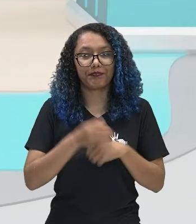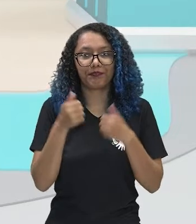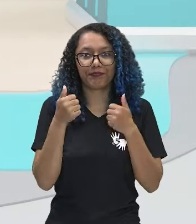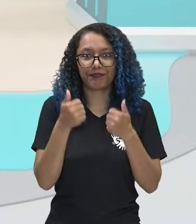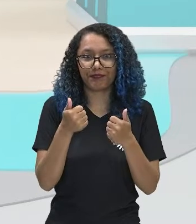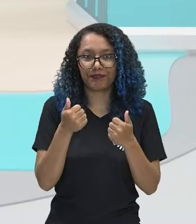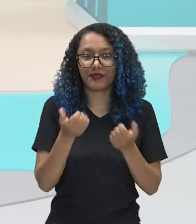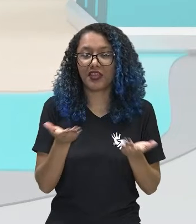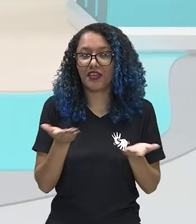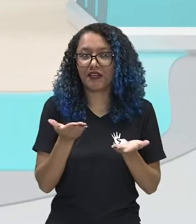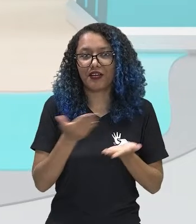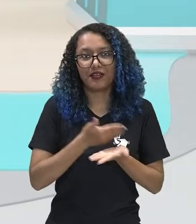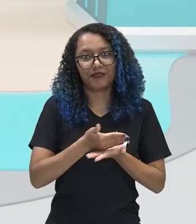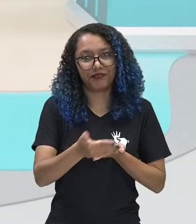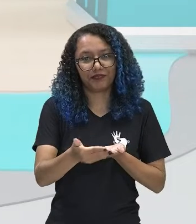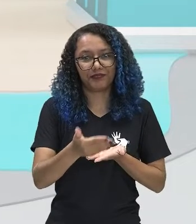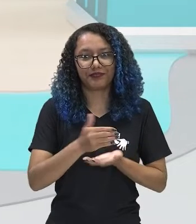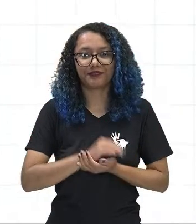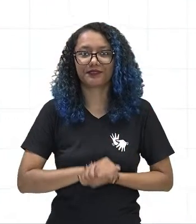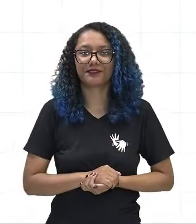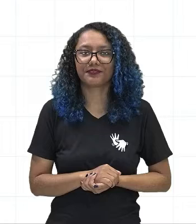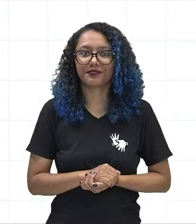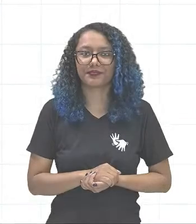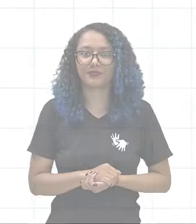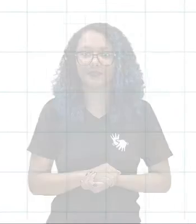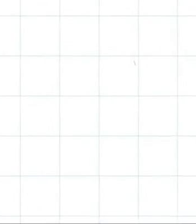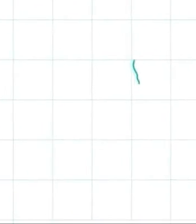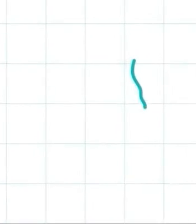argumentativos. Vamos então para a nossa aula de hoje.